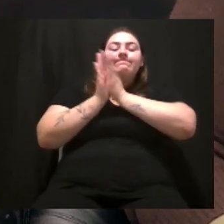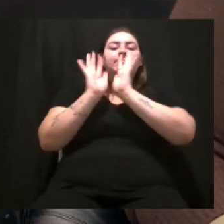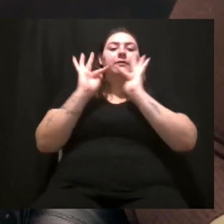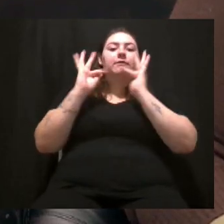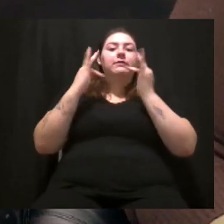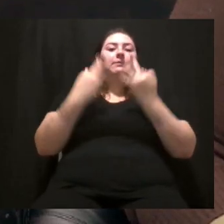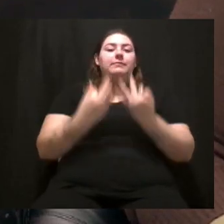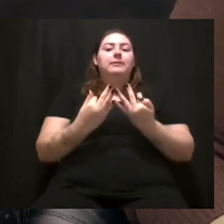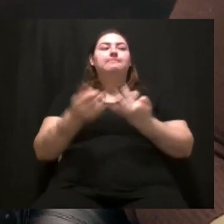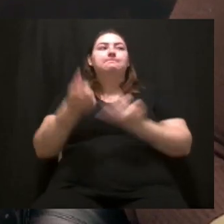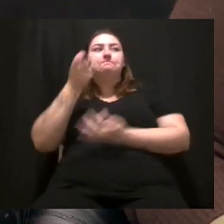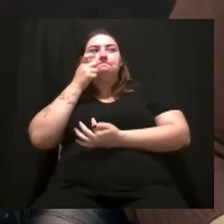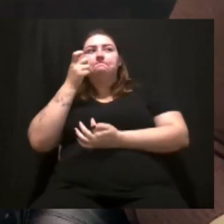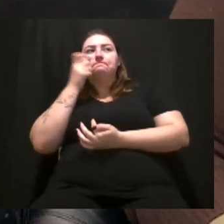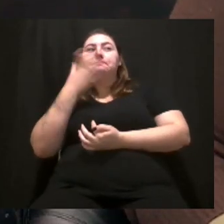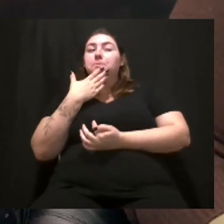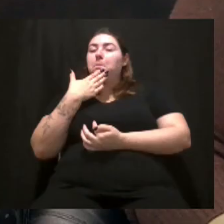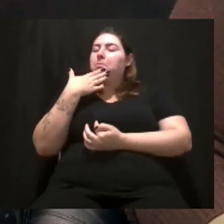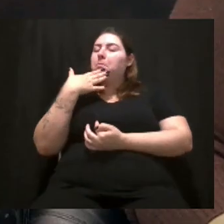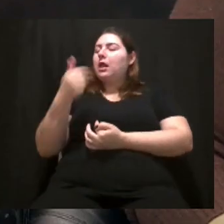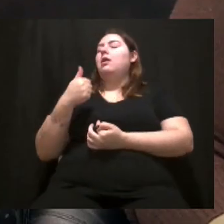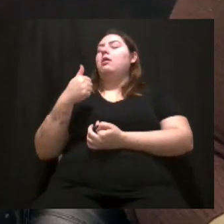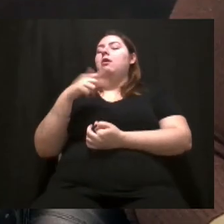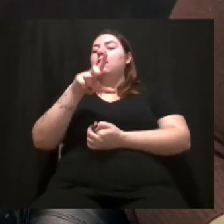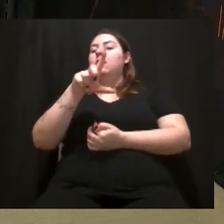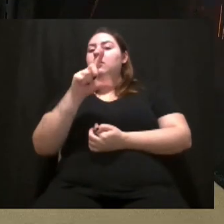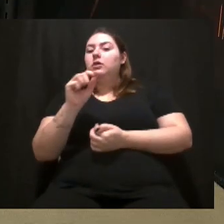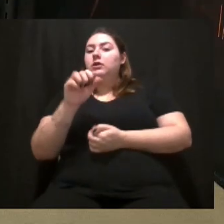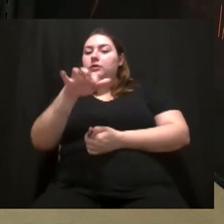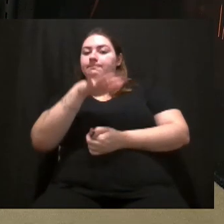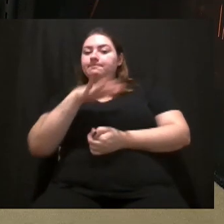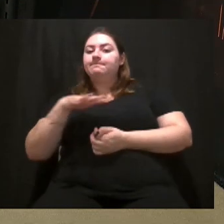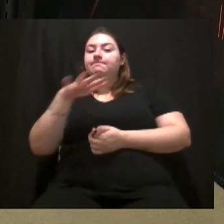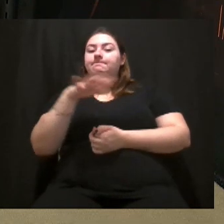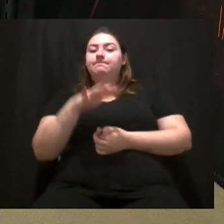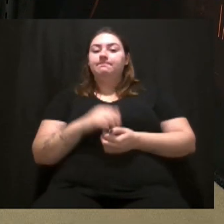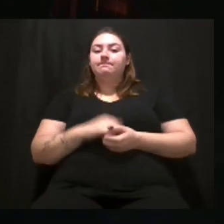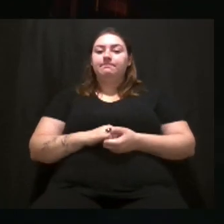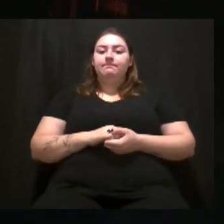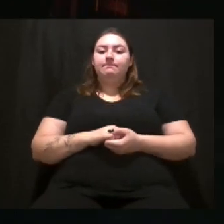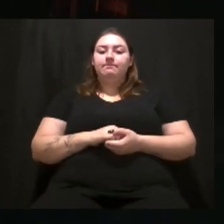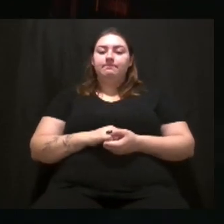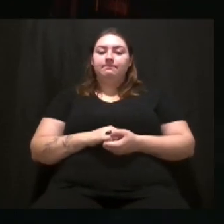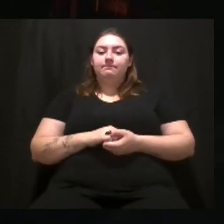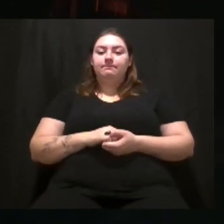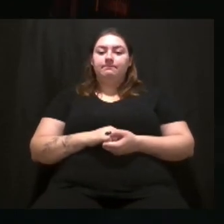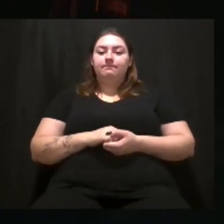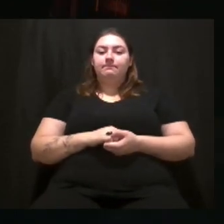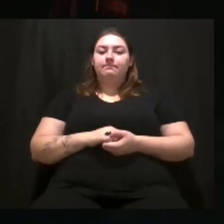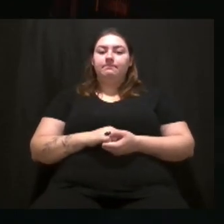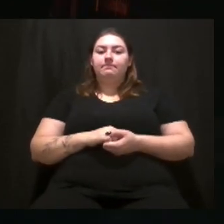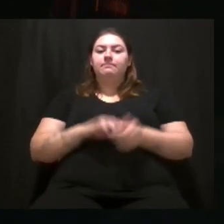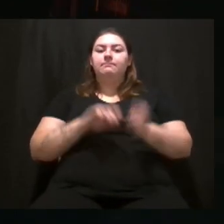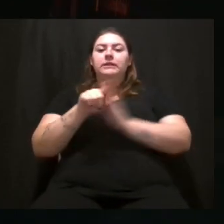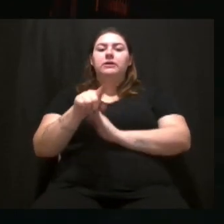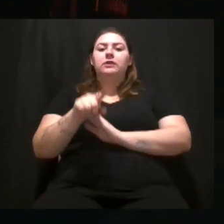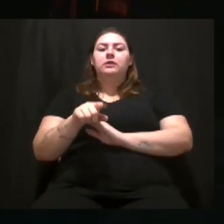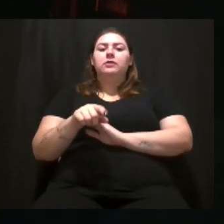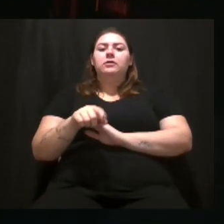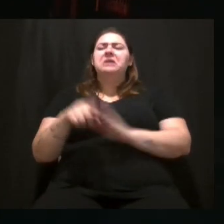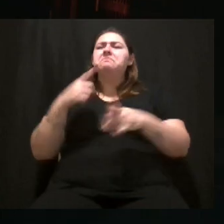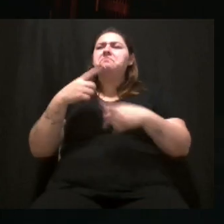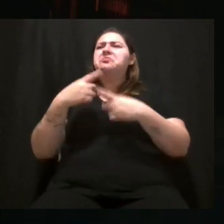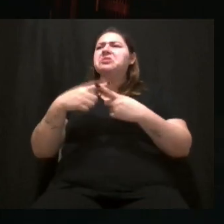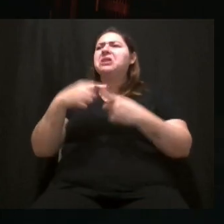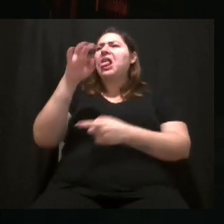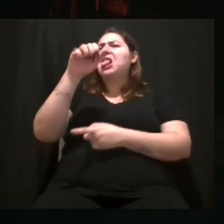análise melhor para escolher um ambiente. Muito bem. Agora, por que, Tâmara, que a escola